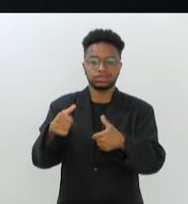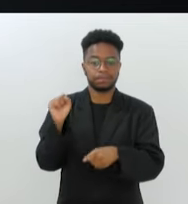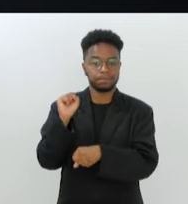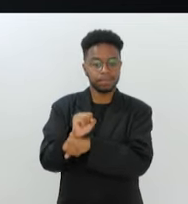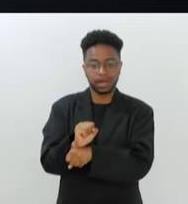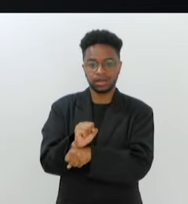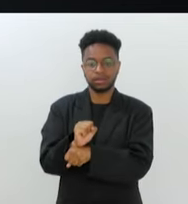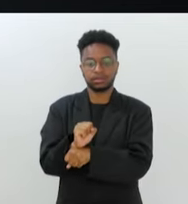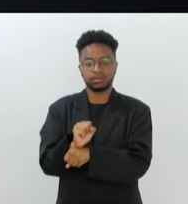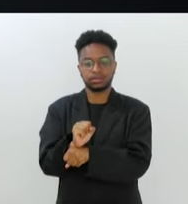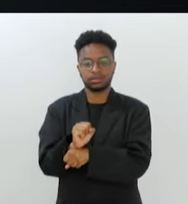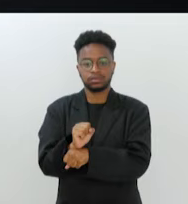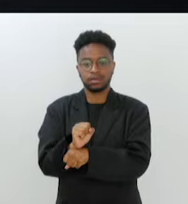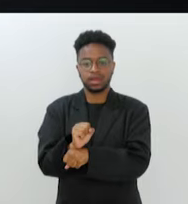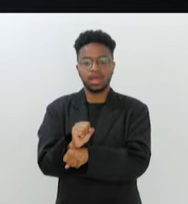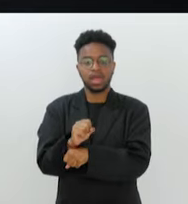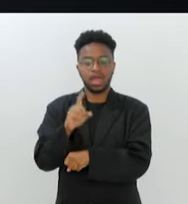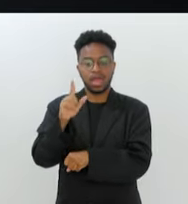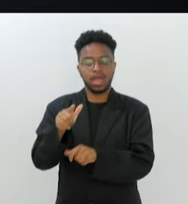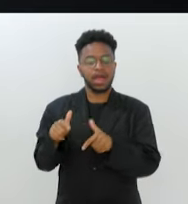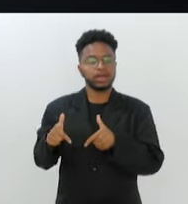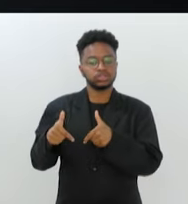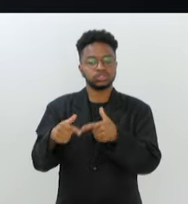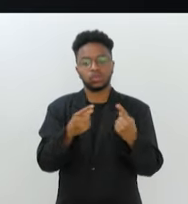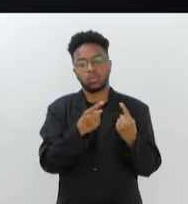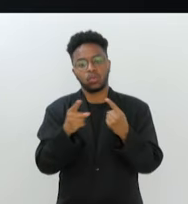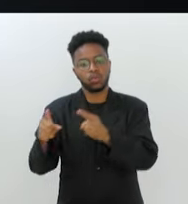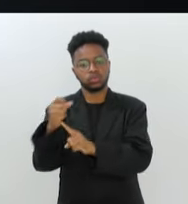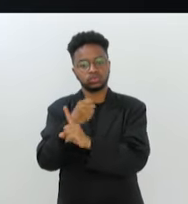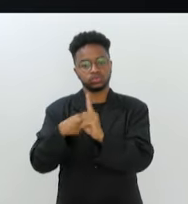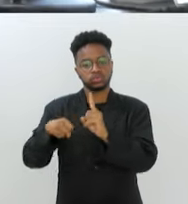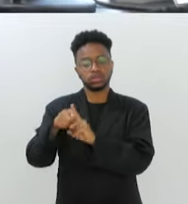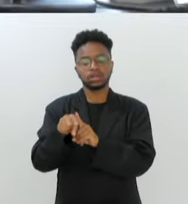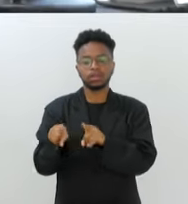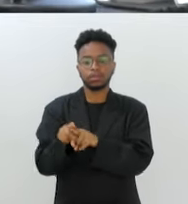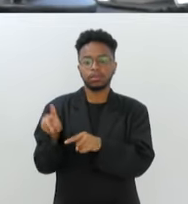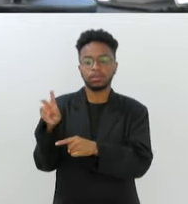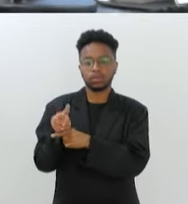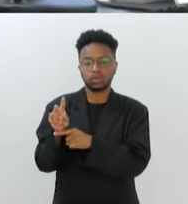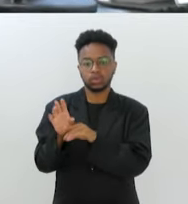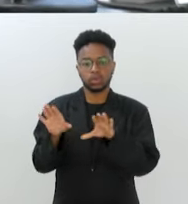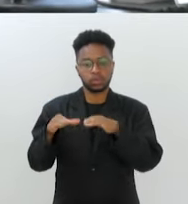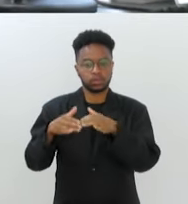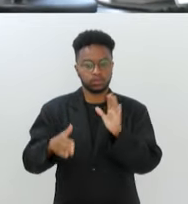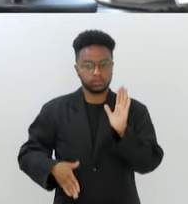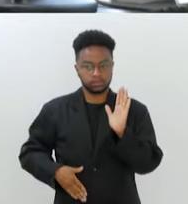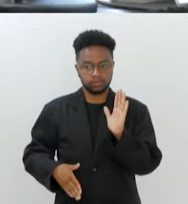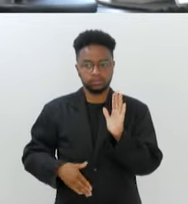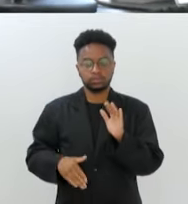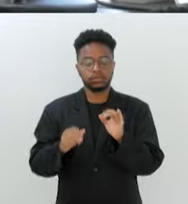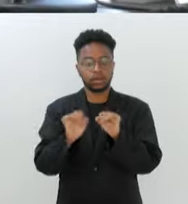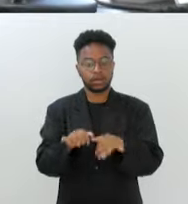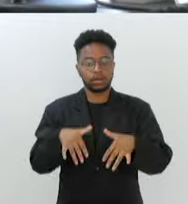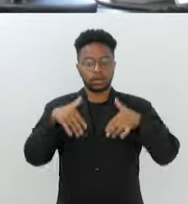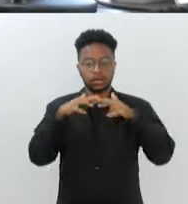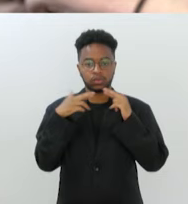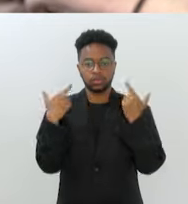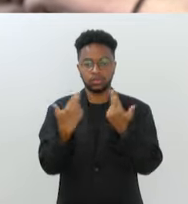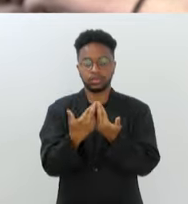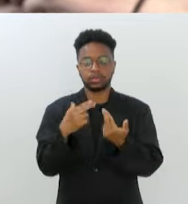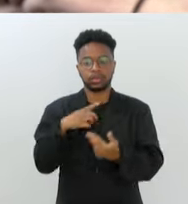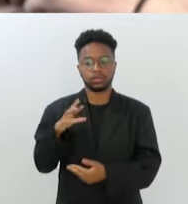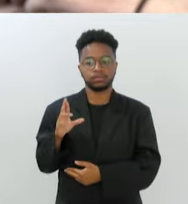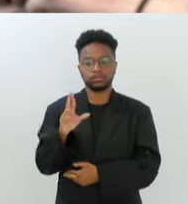é jogar contra a sociedade e proteger criminosos. A audiência reuniu representantes dos três poderes,